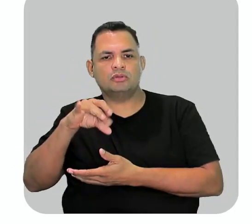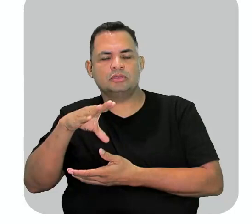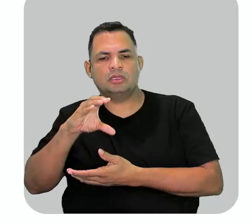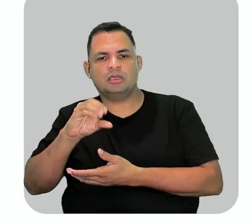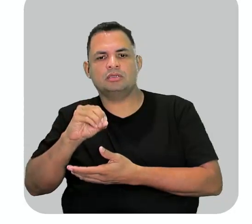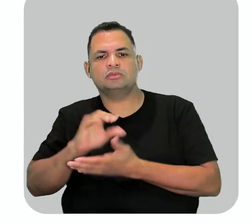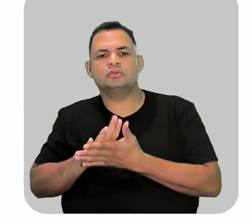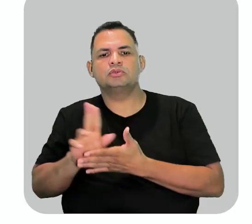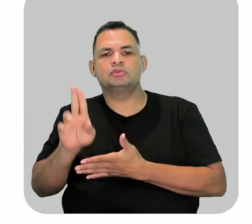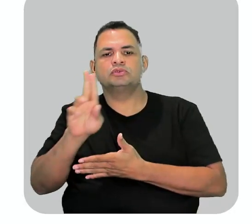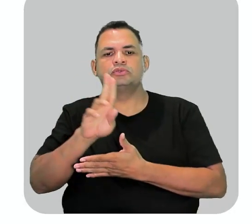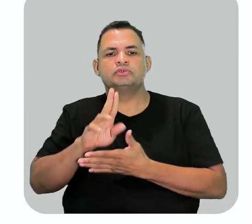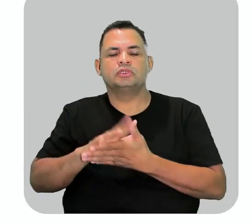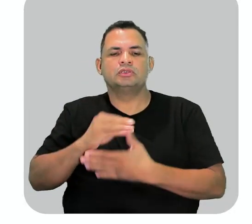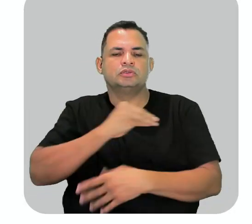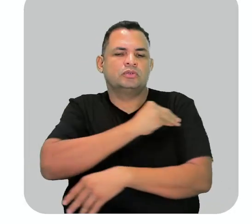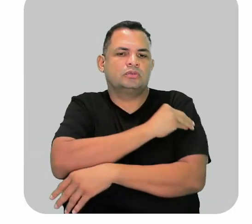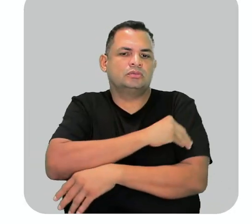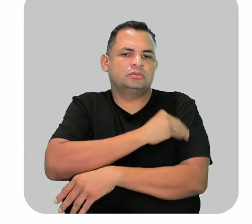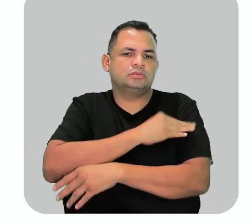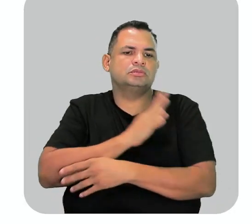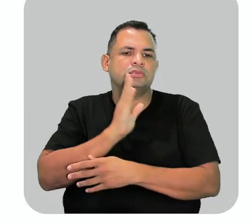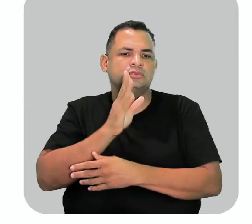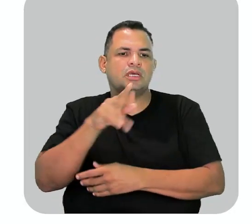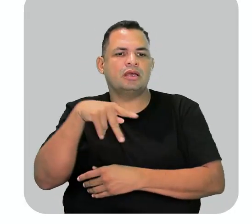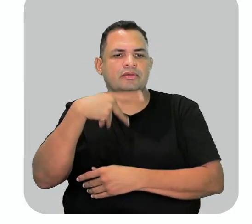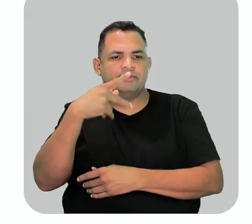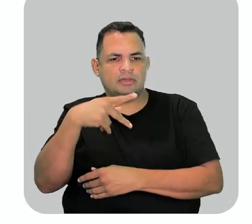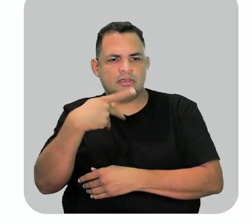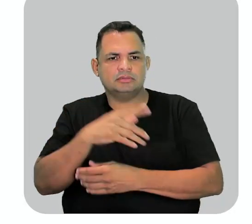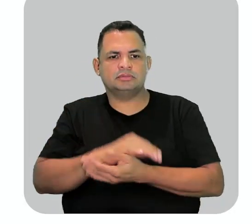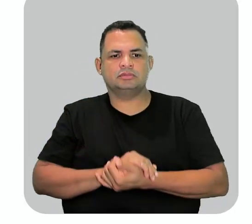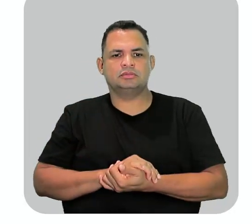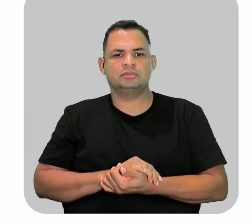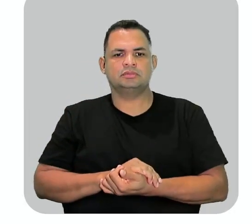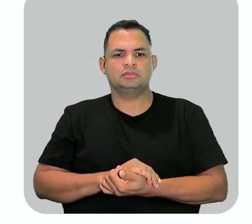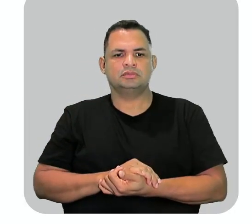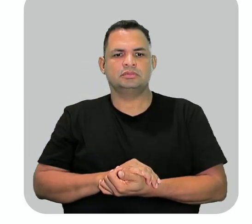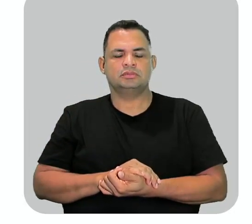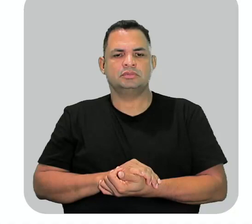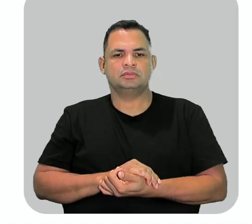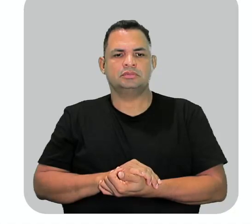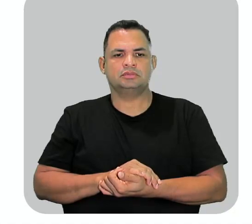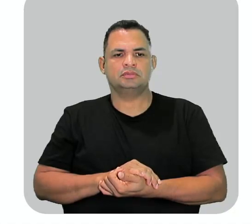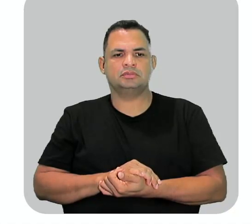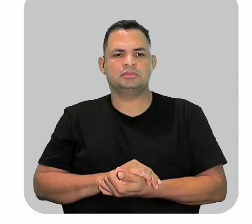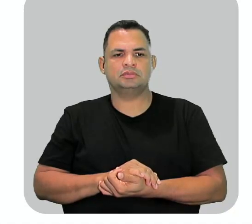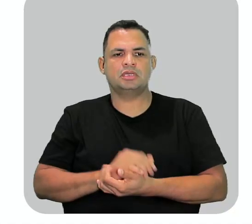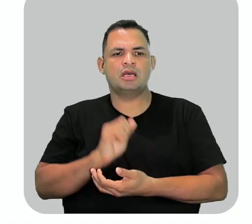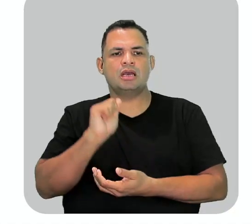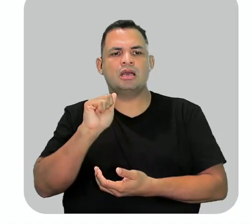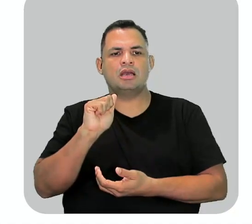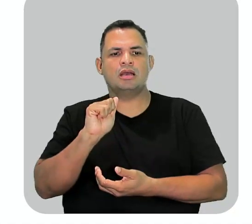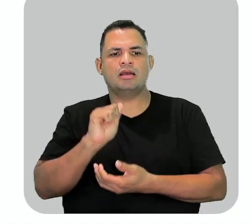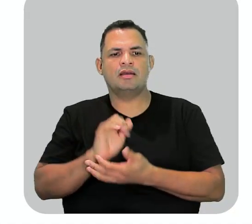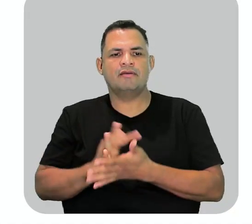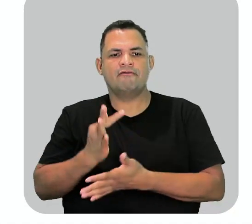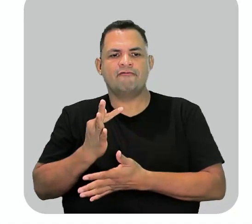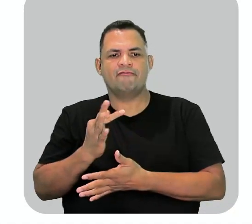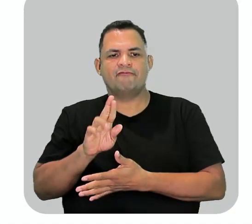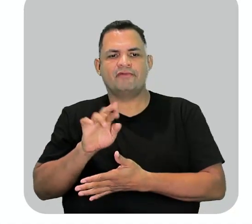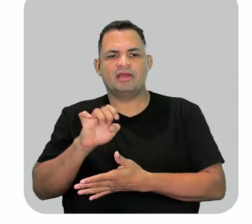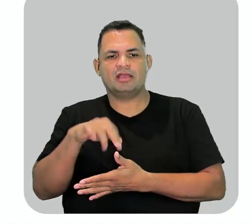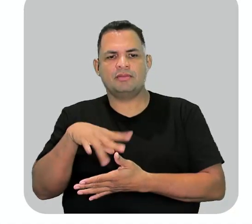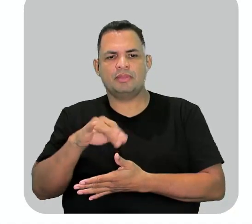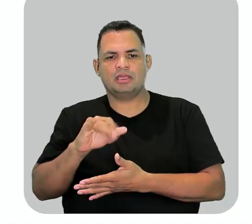de álcools? A gente falou bastante na aula, né? Se a gente for olhar a letra A, quando ela fala da